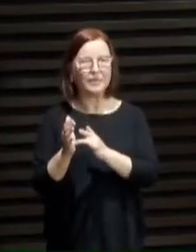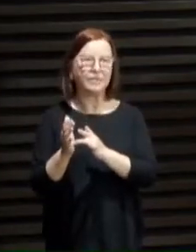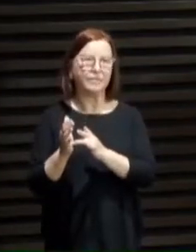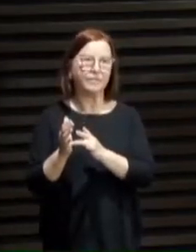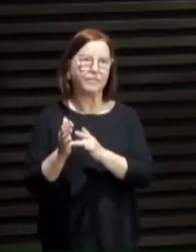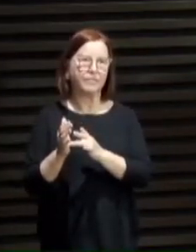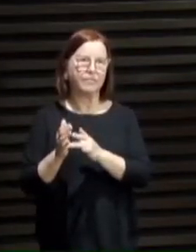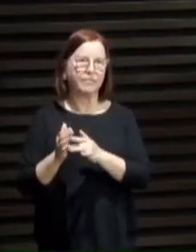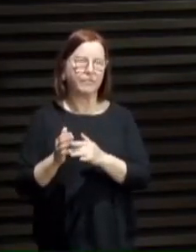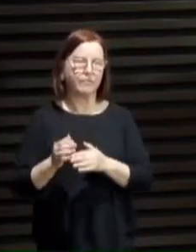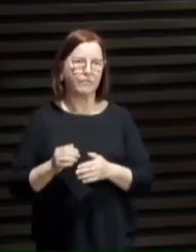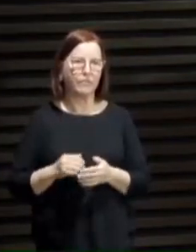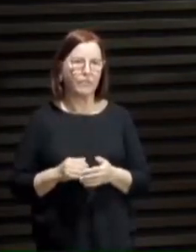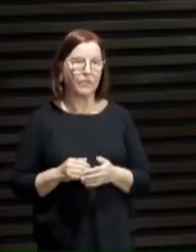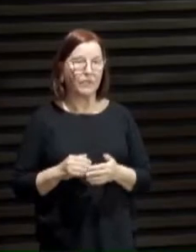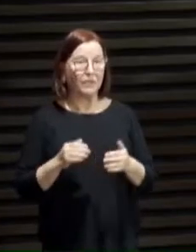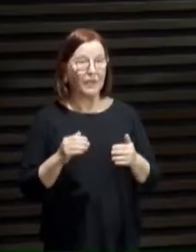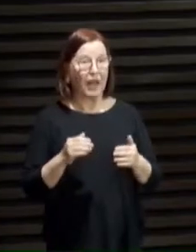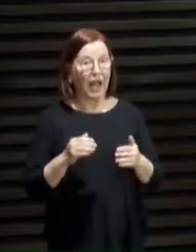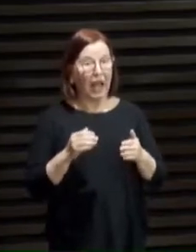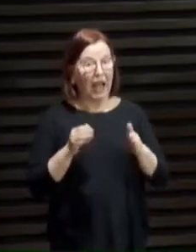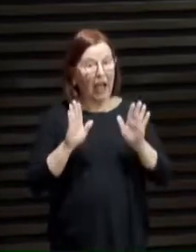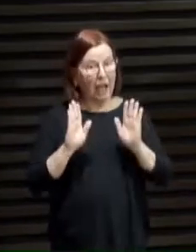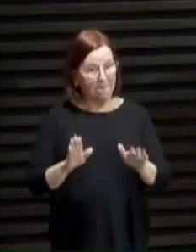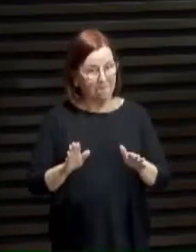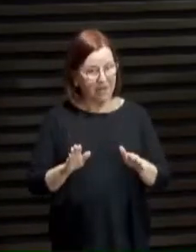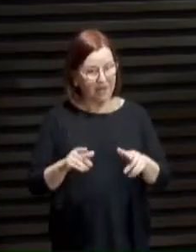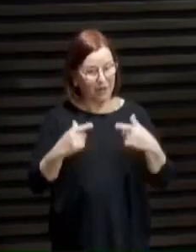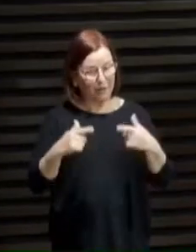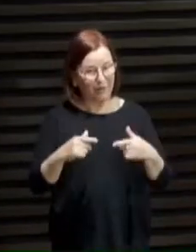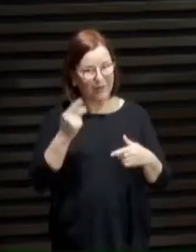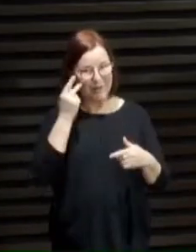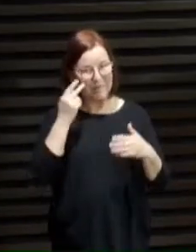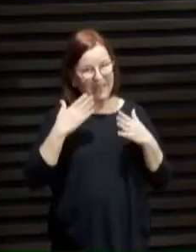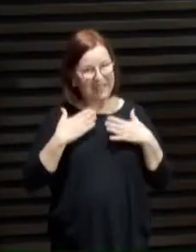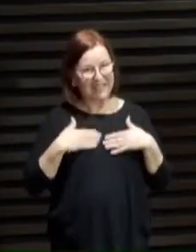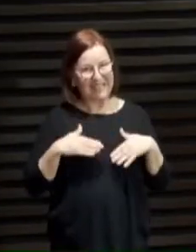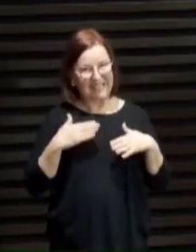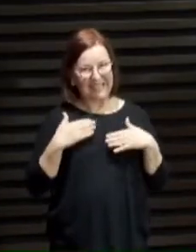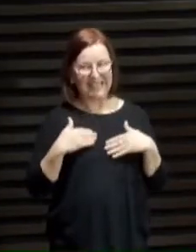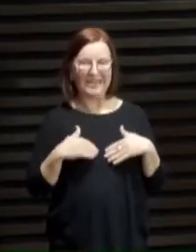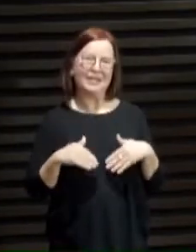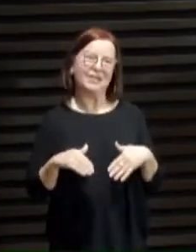Jesus para num determinado lugar para descansar.